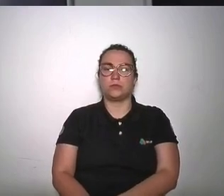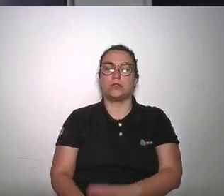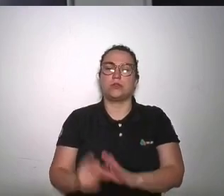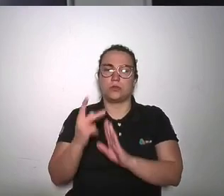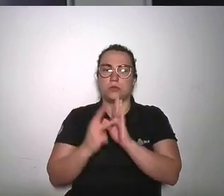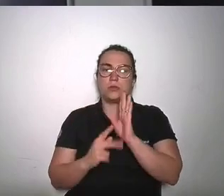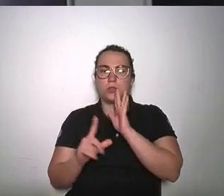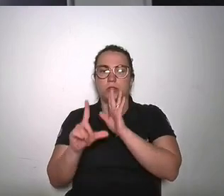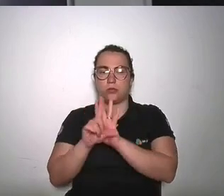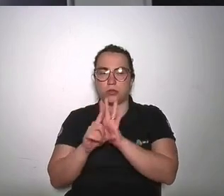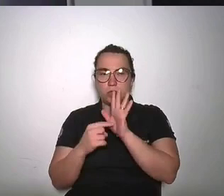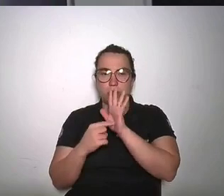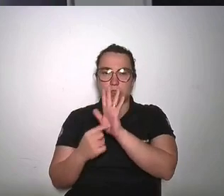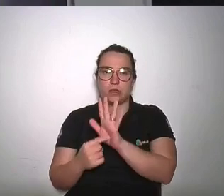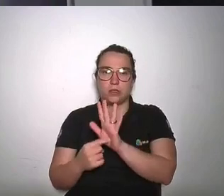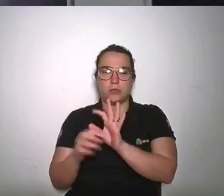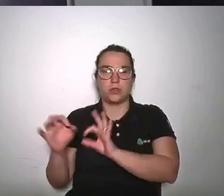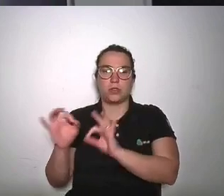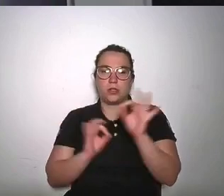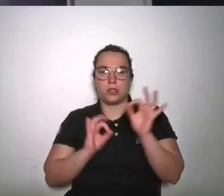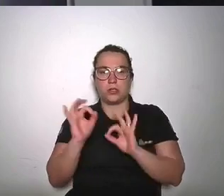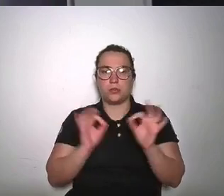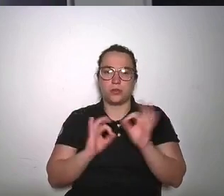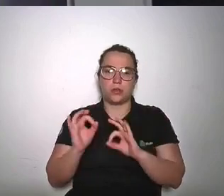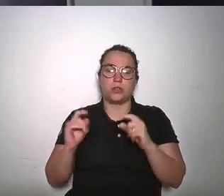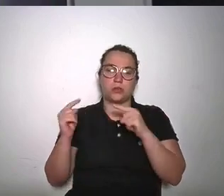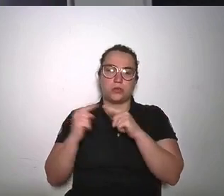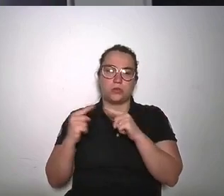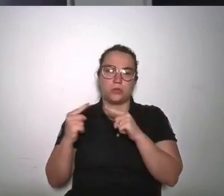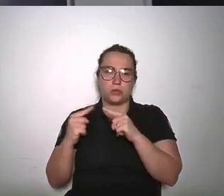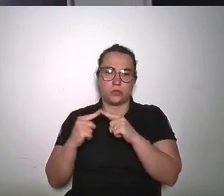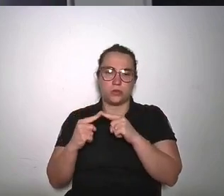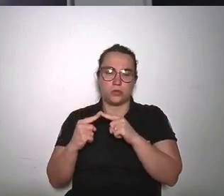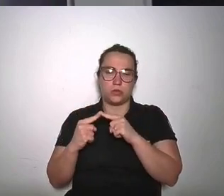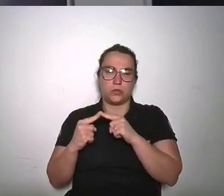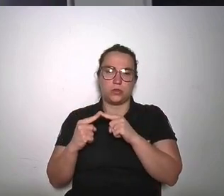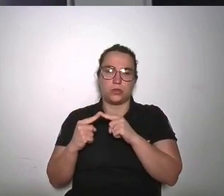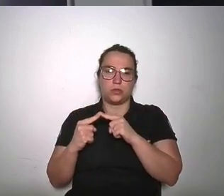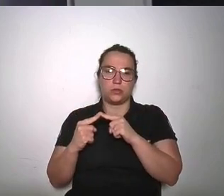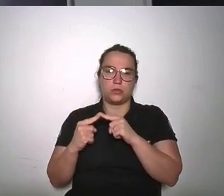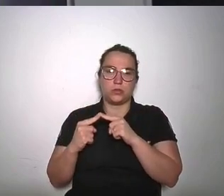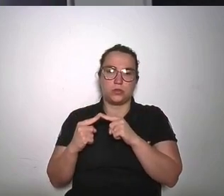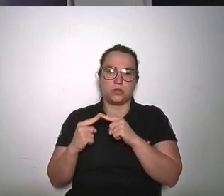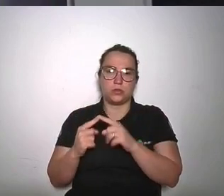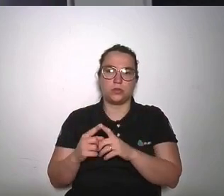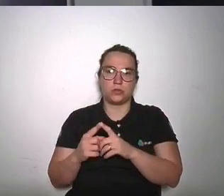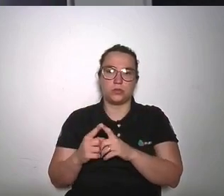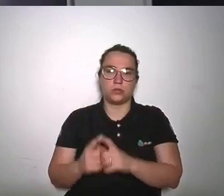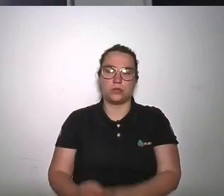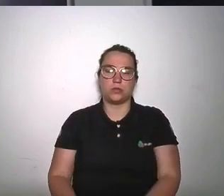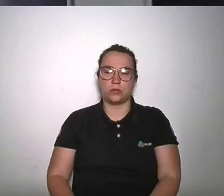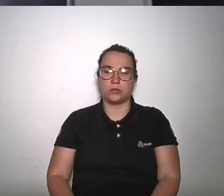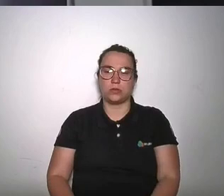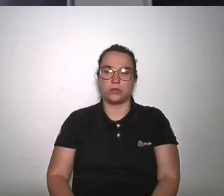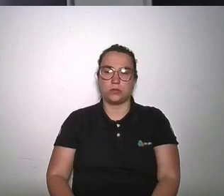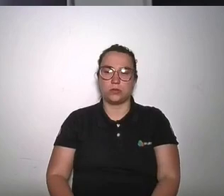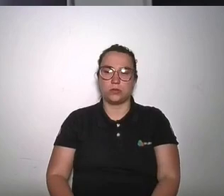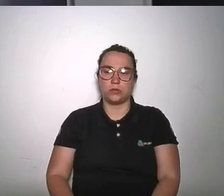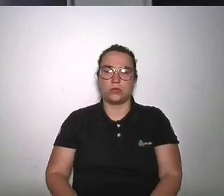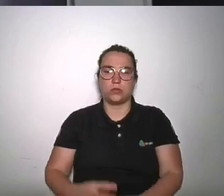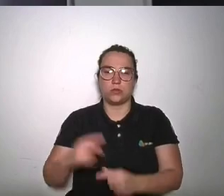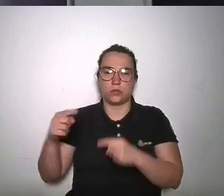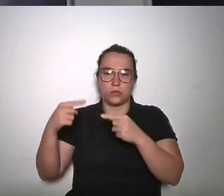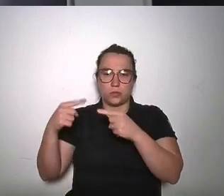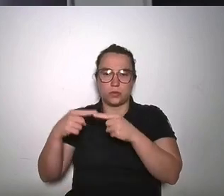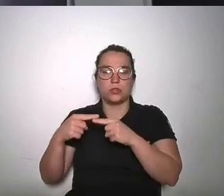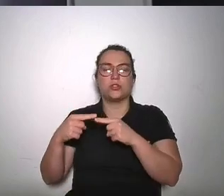ora elaborado de acordo com, falta um azinho lá, de acordo com os objetivos e